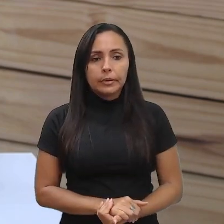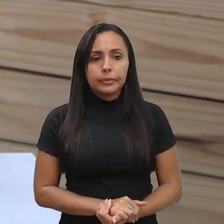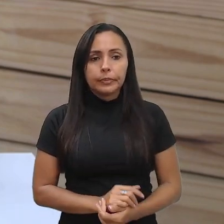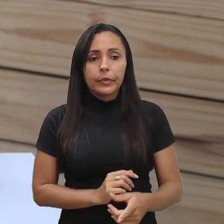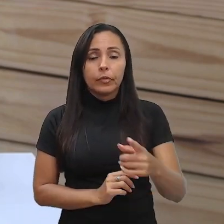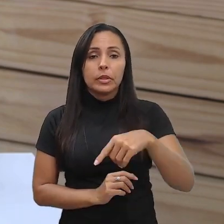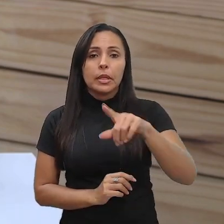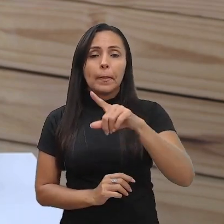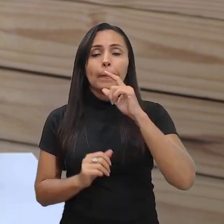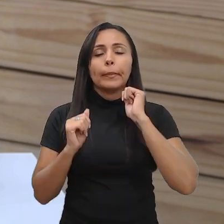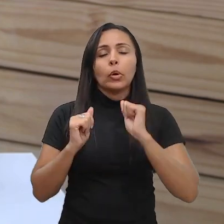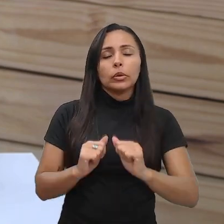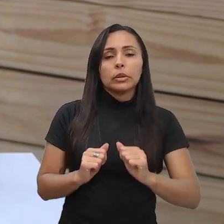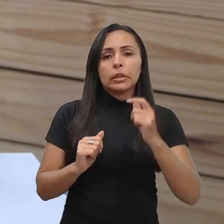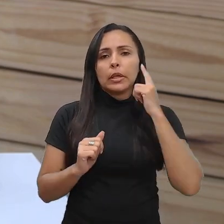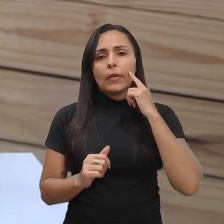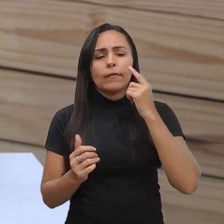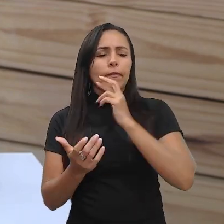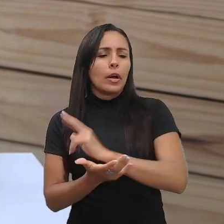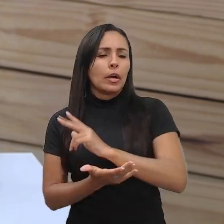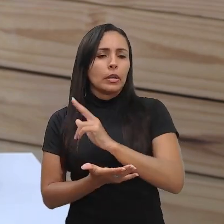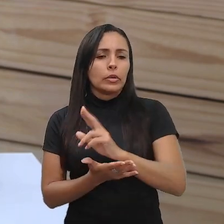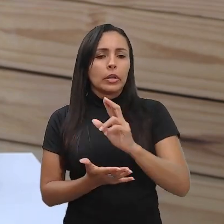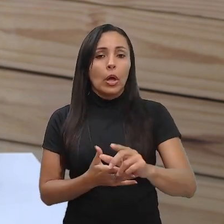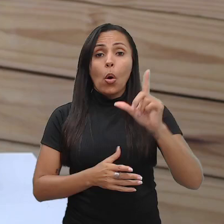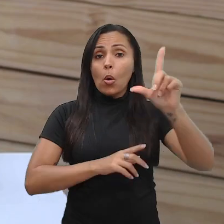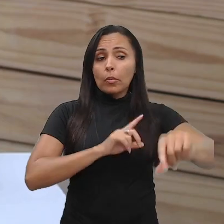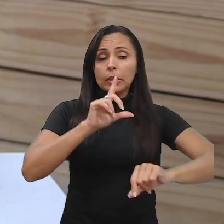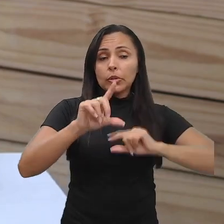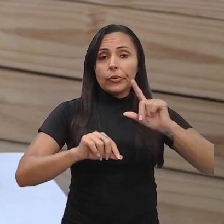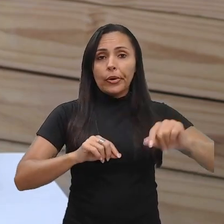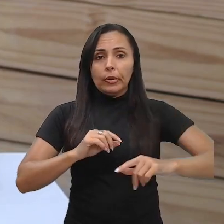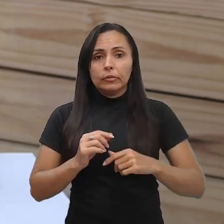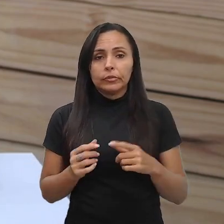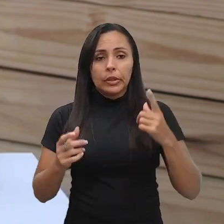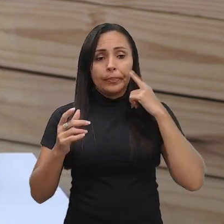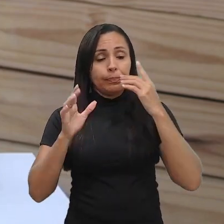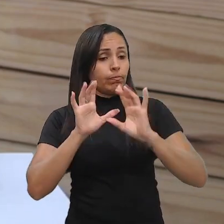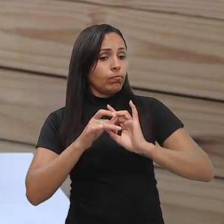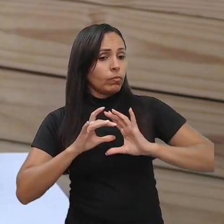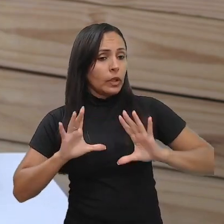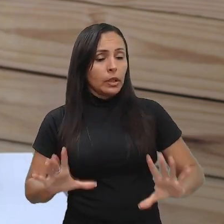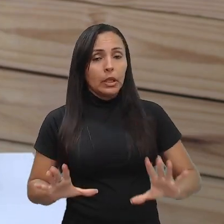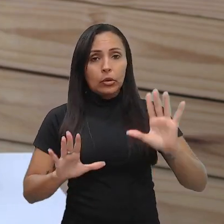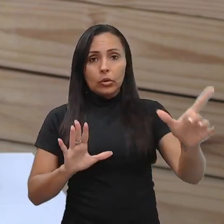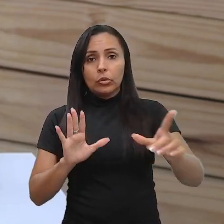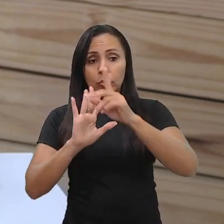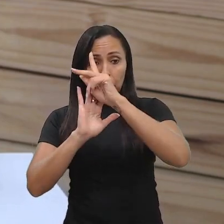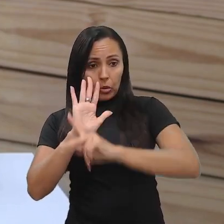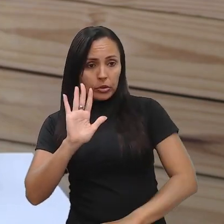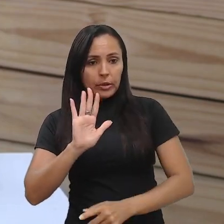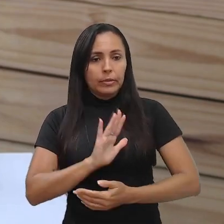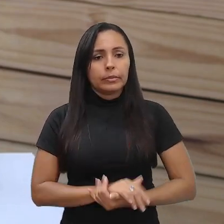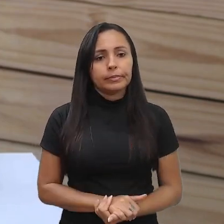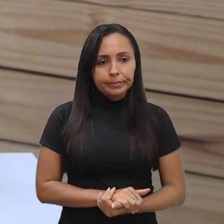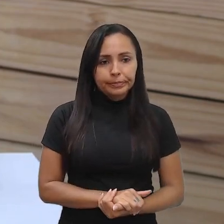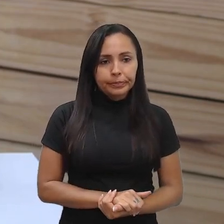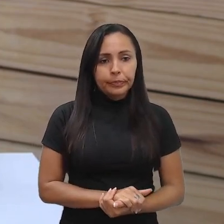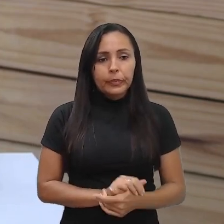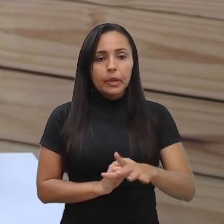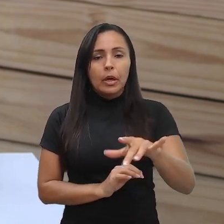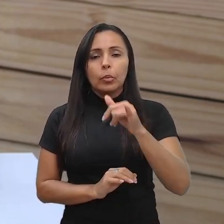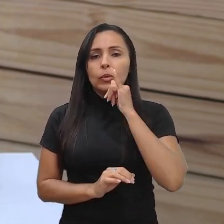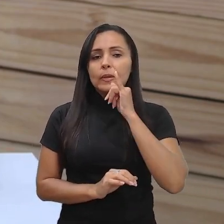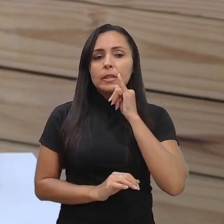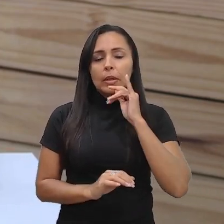vai poder trazer uma série de opções. Aí vai ficar a critério do seu projeto, né? Trazendo, por exemplo,